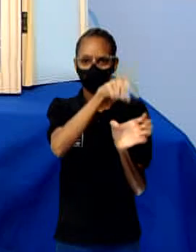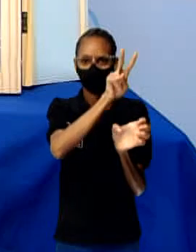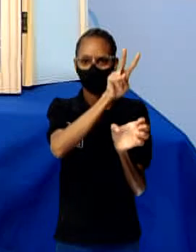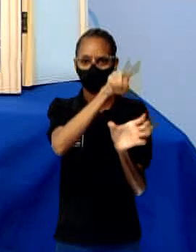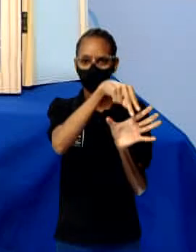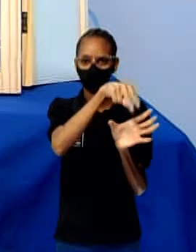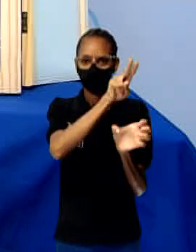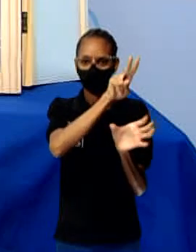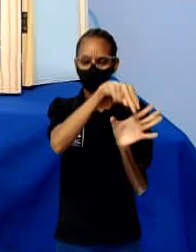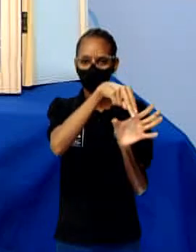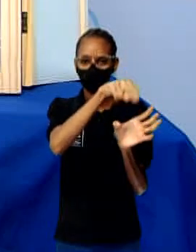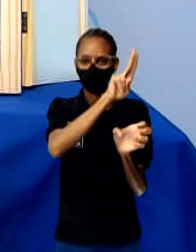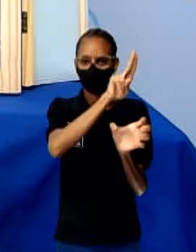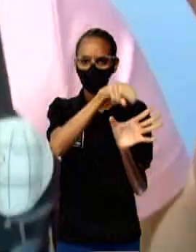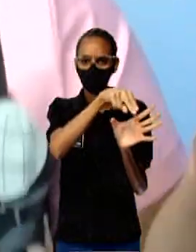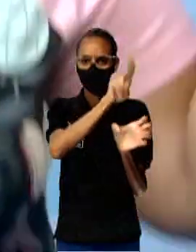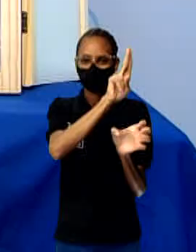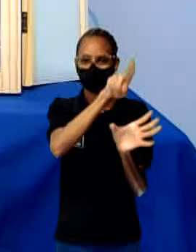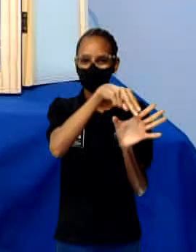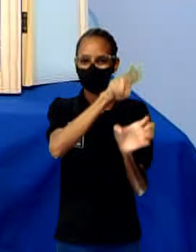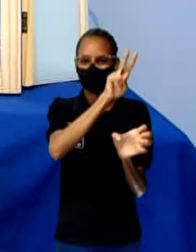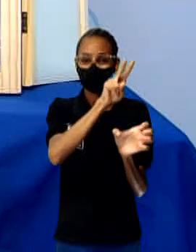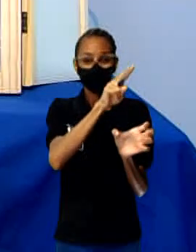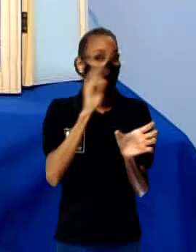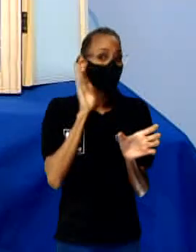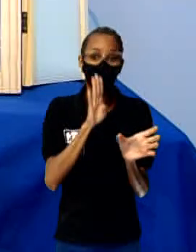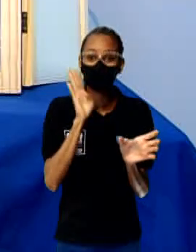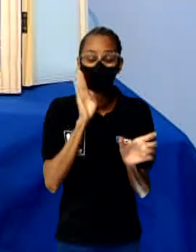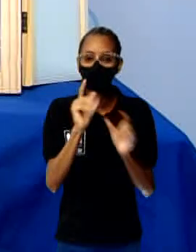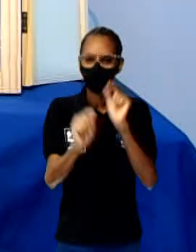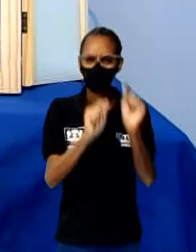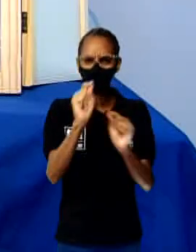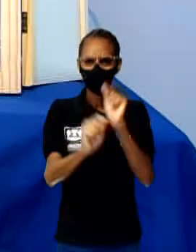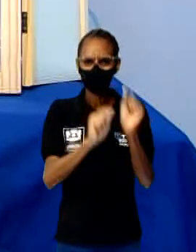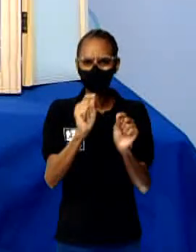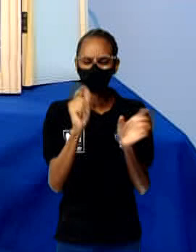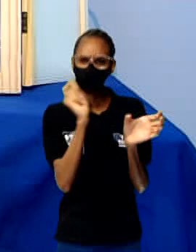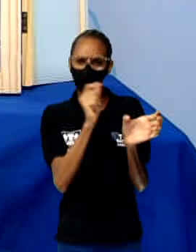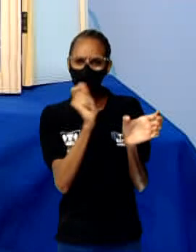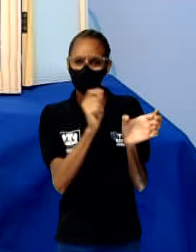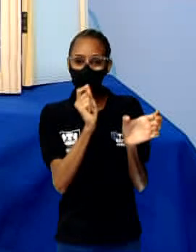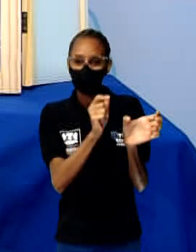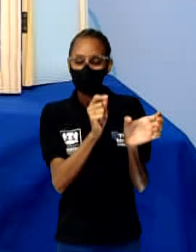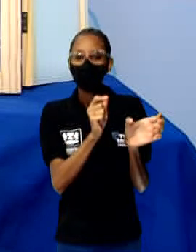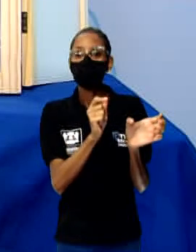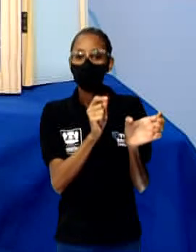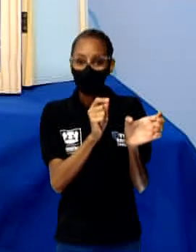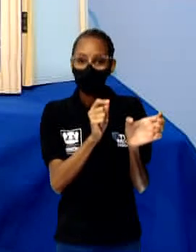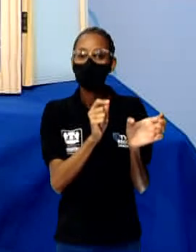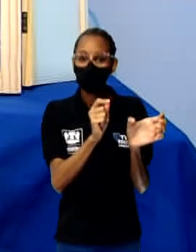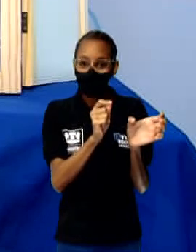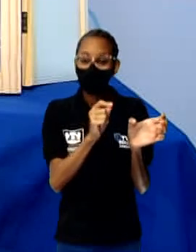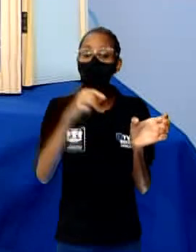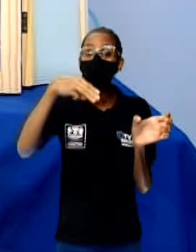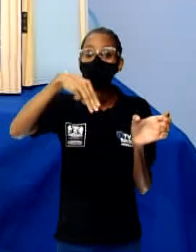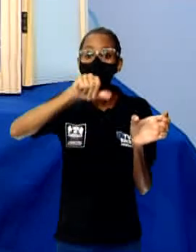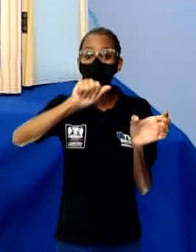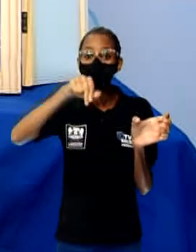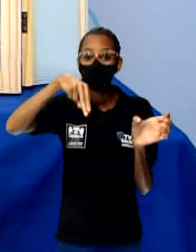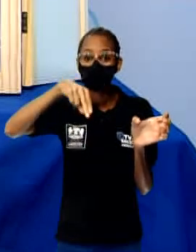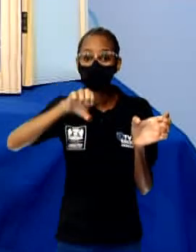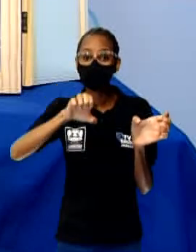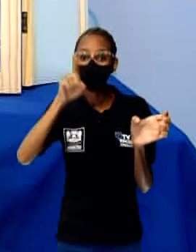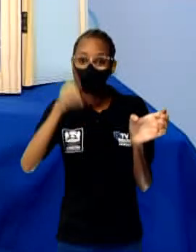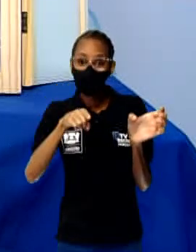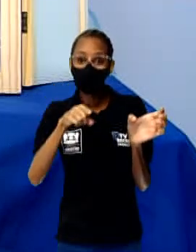da cambalhota ele é demais Sabe quem é esse Juca esse aqui é o mané gostoso